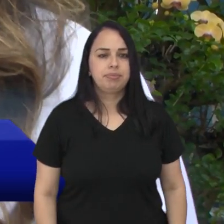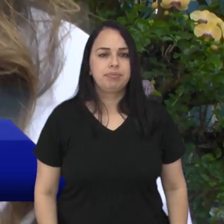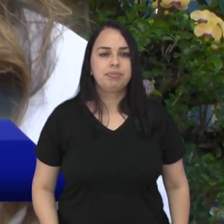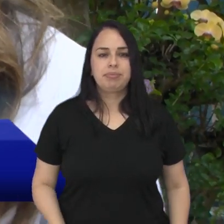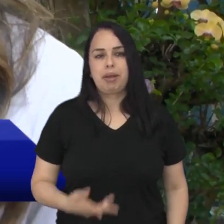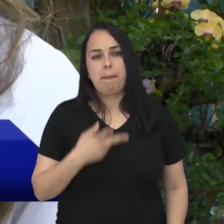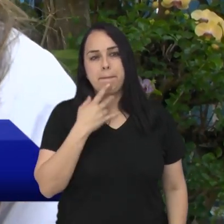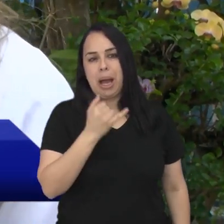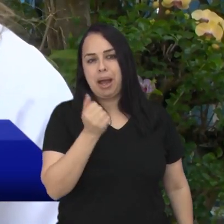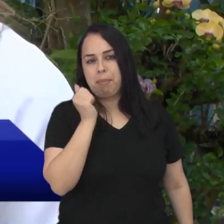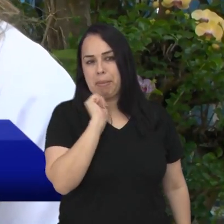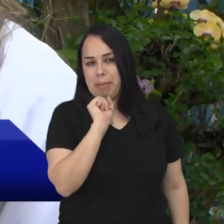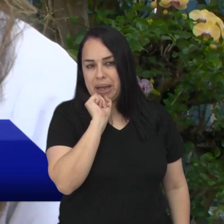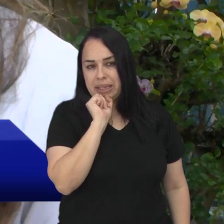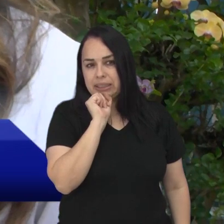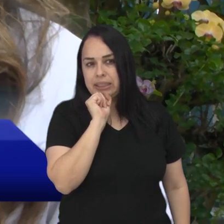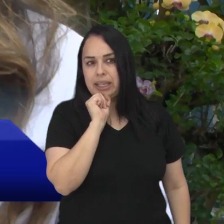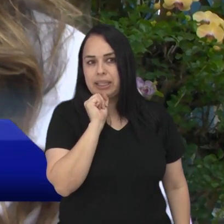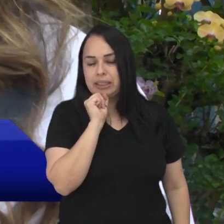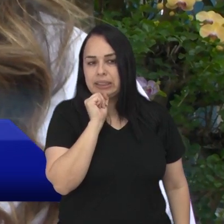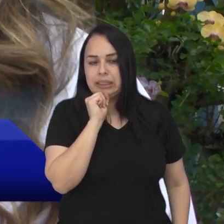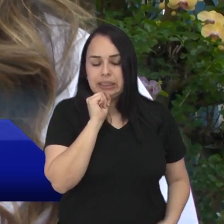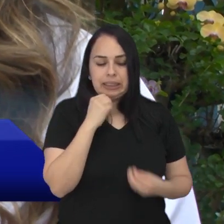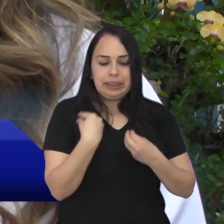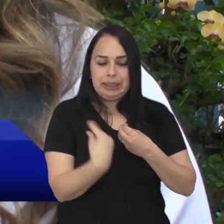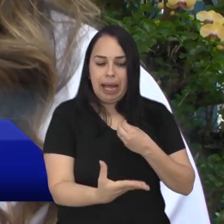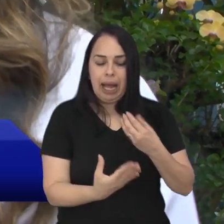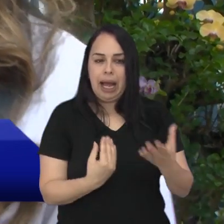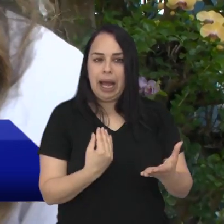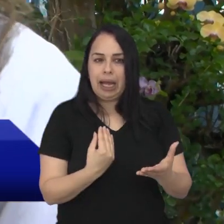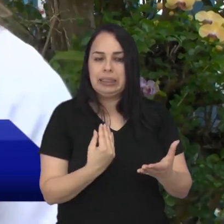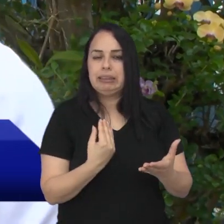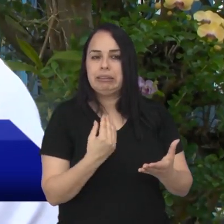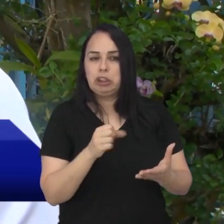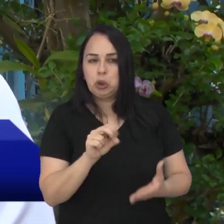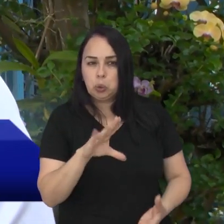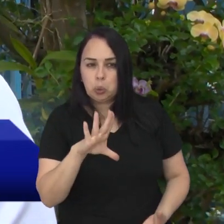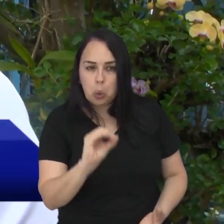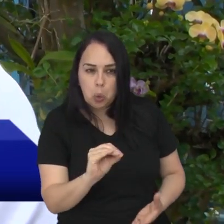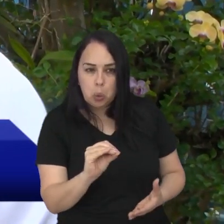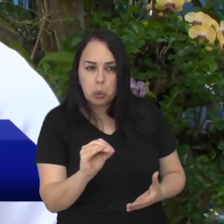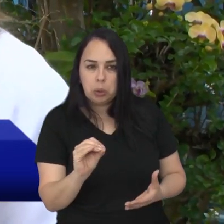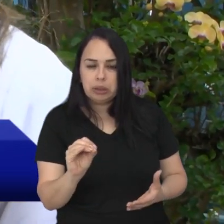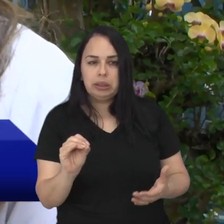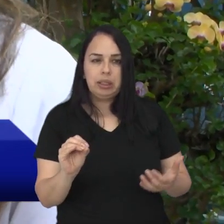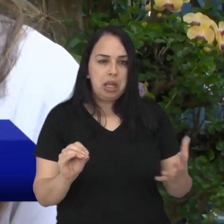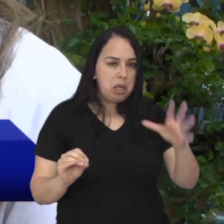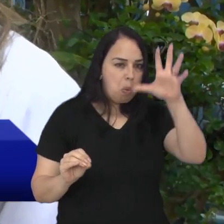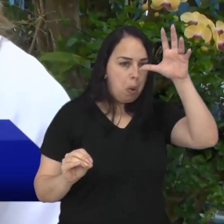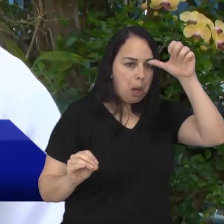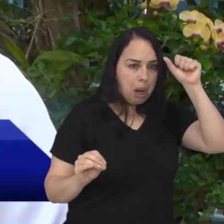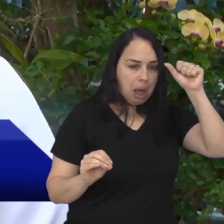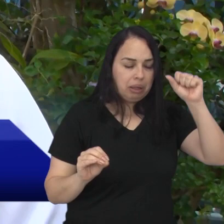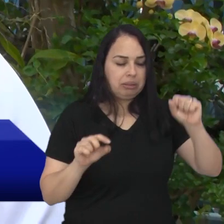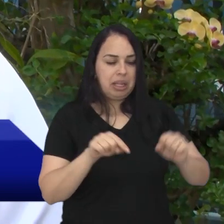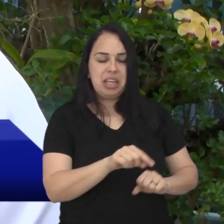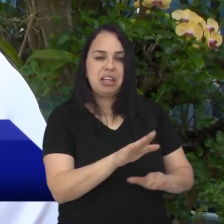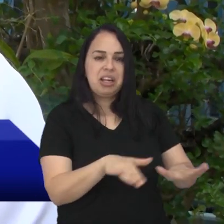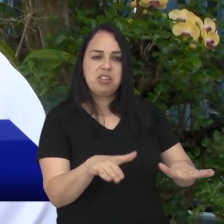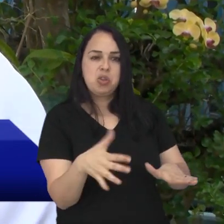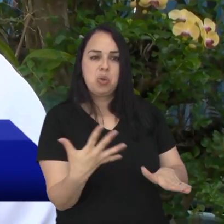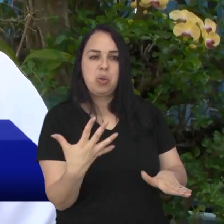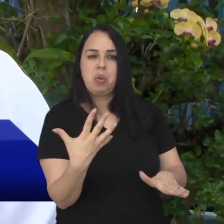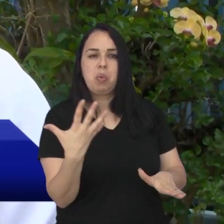mencionei. Os pais que têm dificuldade para estarem oferecendo, né, um suco ao invés do refrigerante, que a criança não tem uma